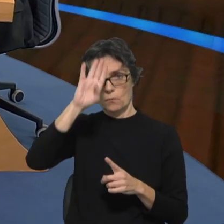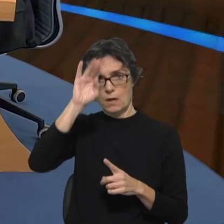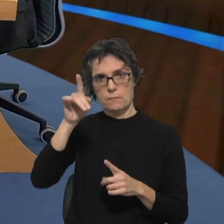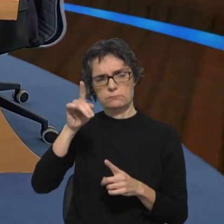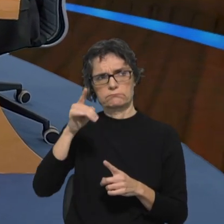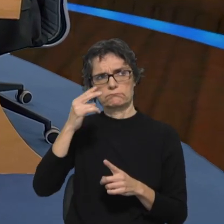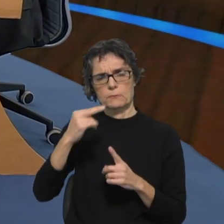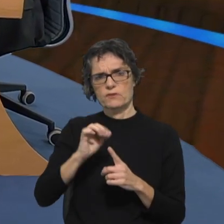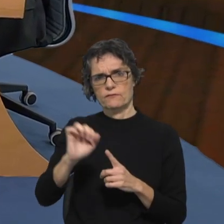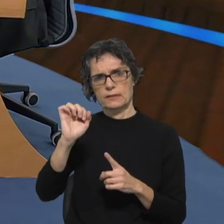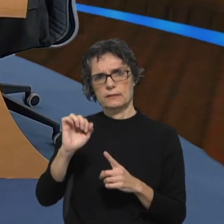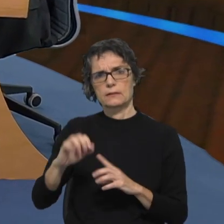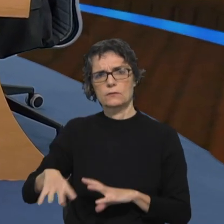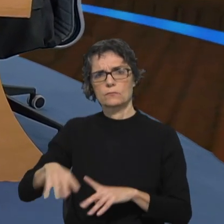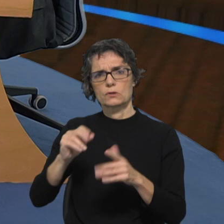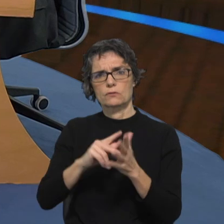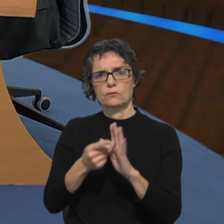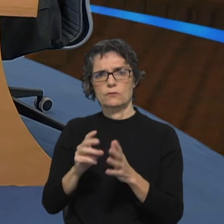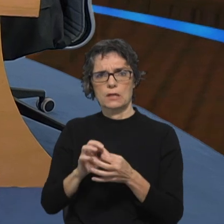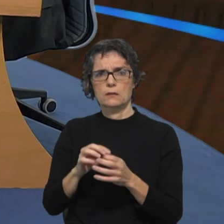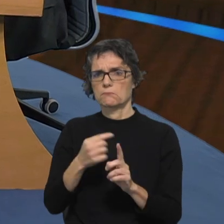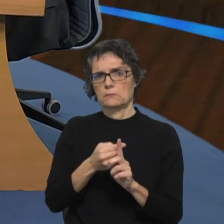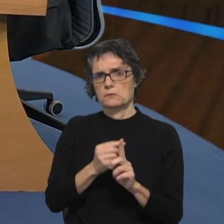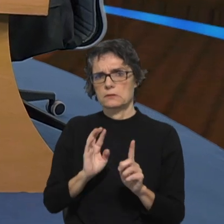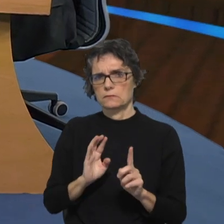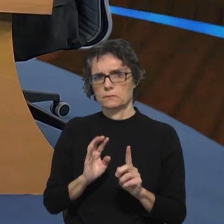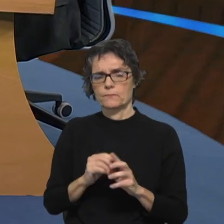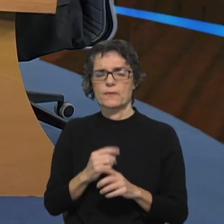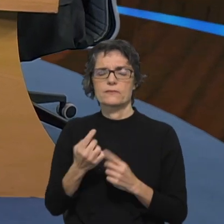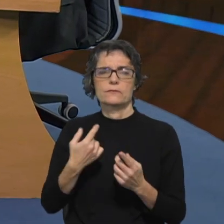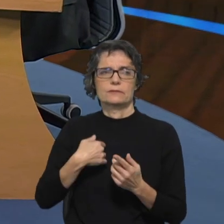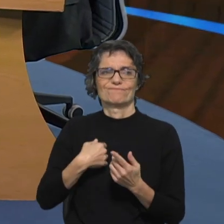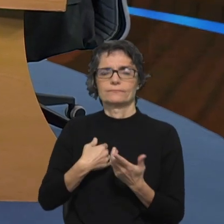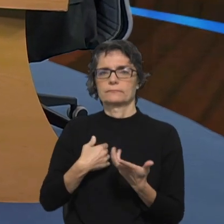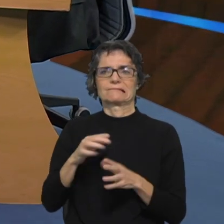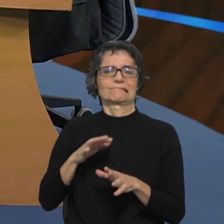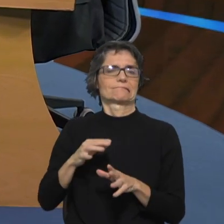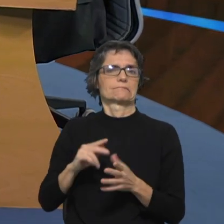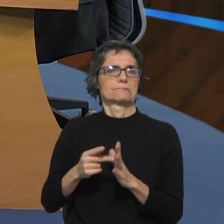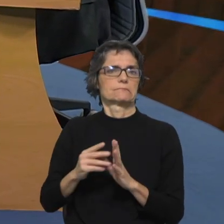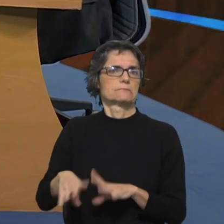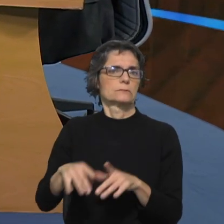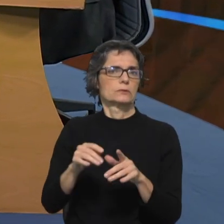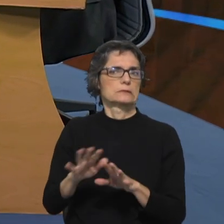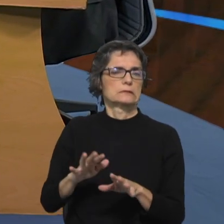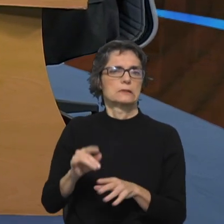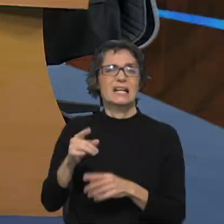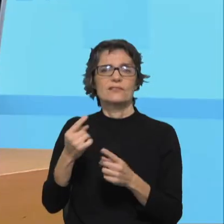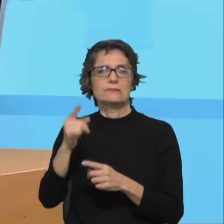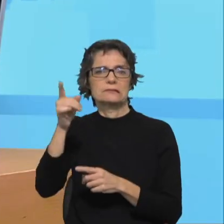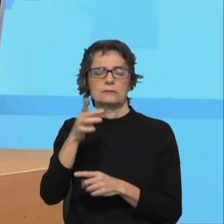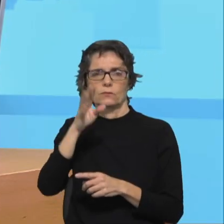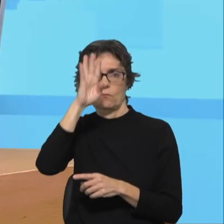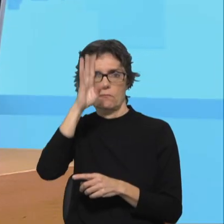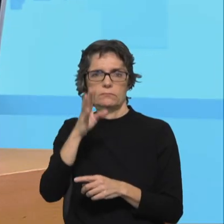positiva do progresso tecnológico. Às vezes poder-se a pensar que não é tanto assim, porque ele insiste muito, tem insistido